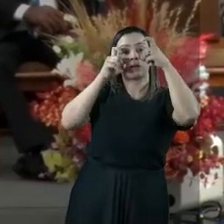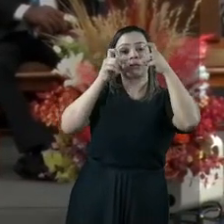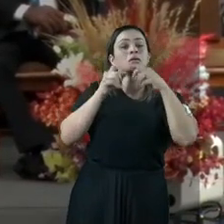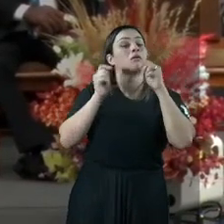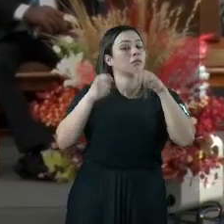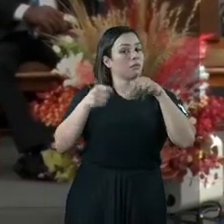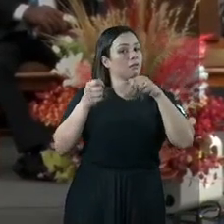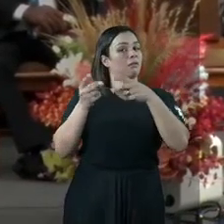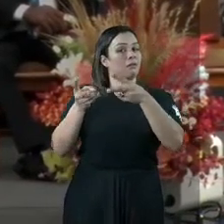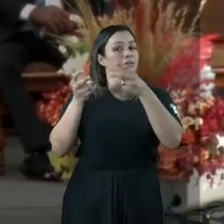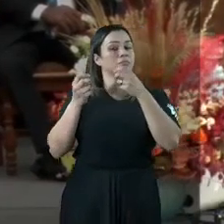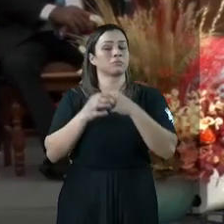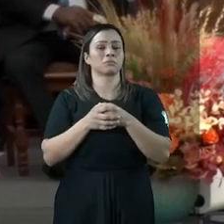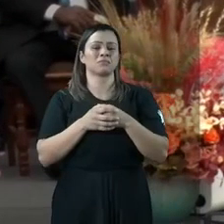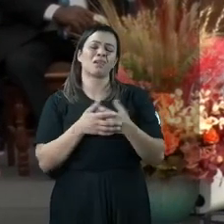Doeu também nele.